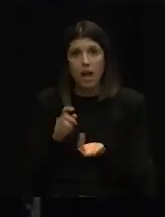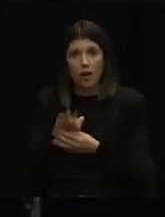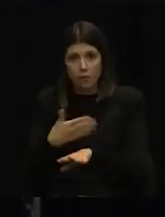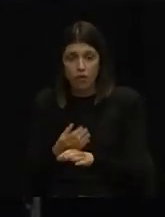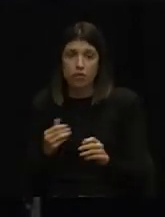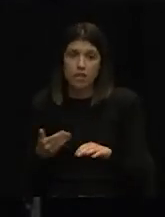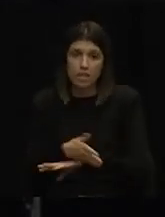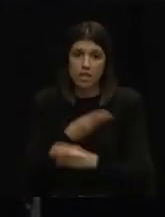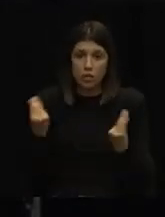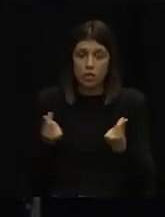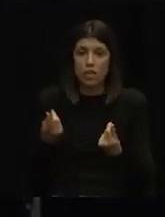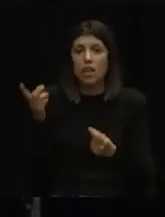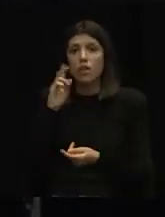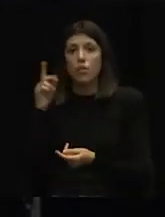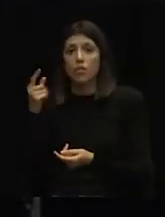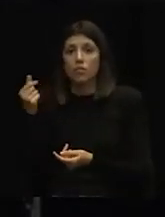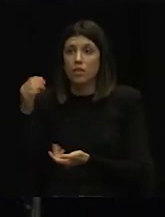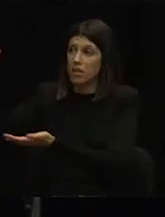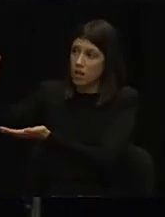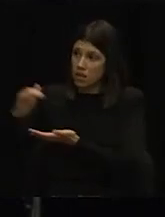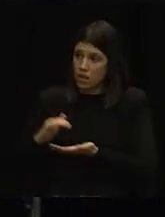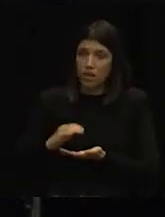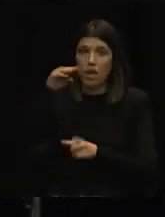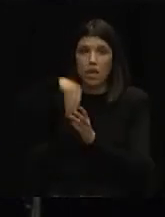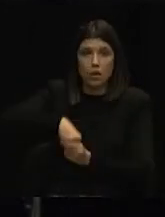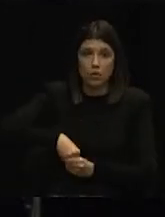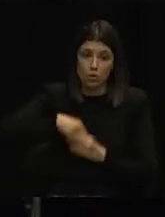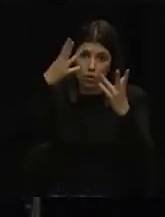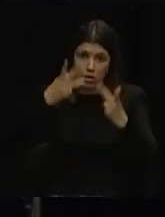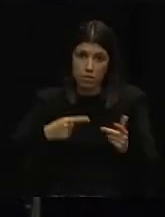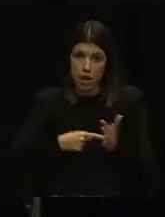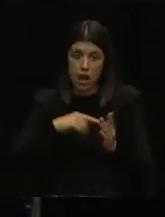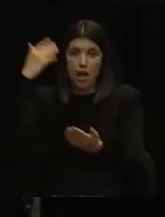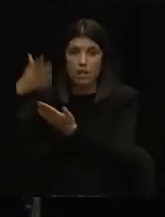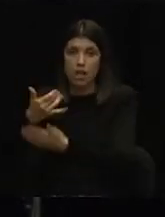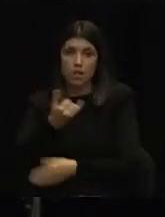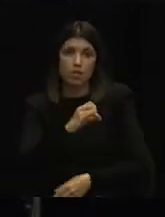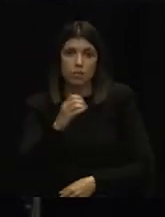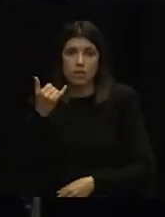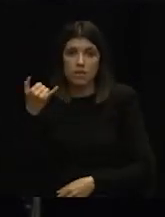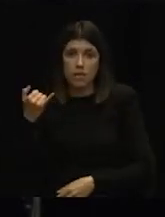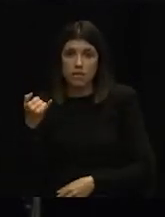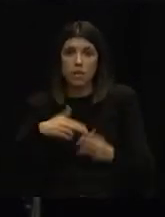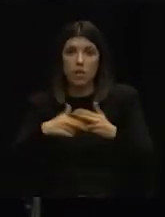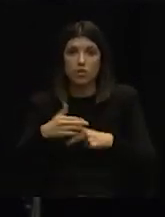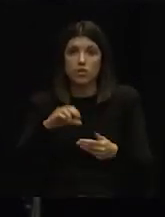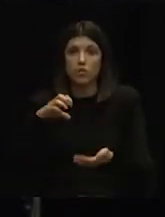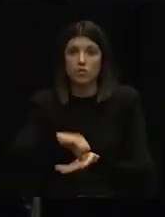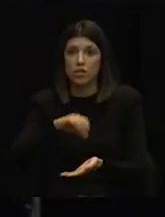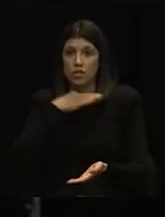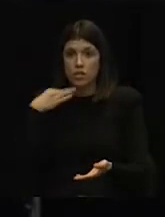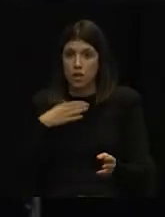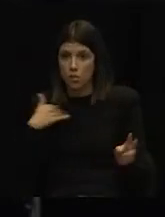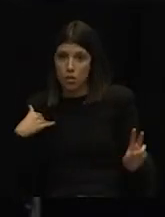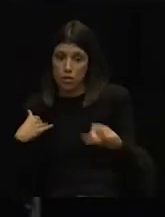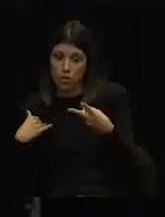ser estratégico que a linha de investimento consegue consagra em seu orçamento plurianual até 2025 a construção destes dois centros de